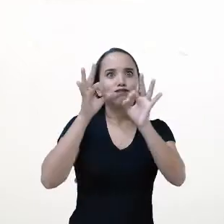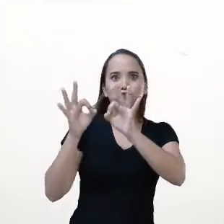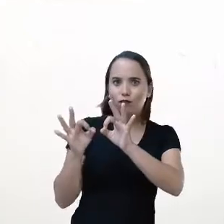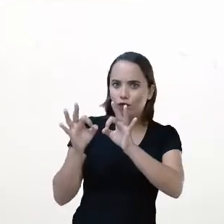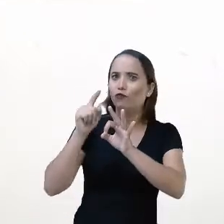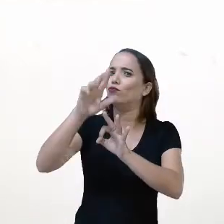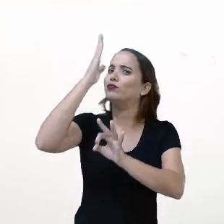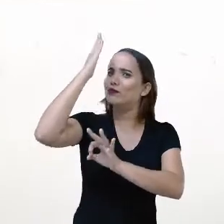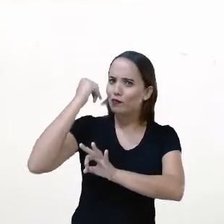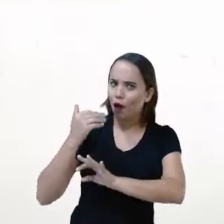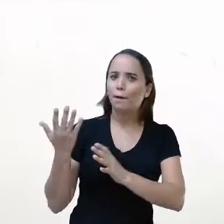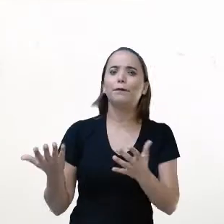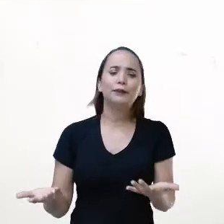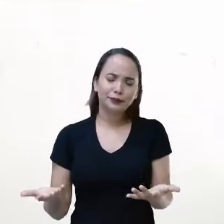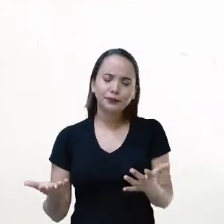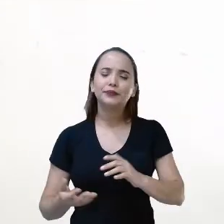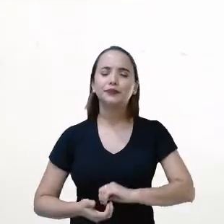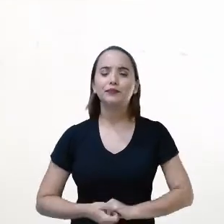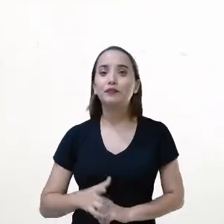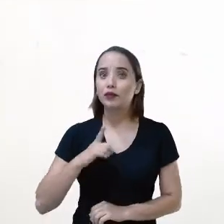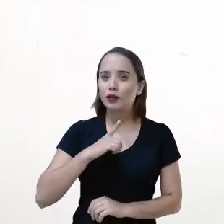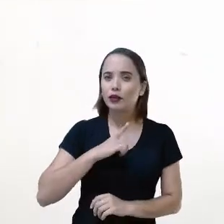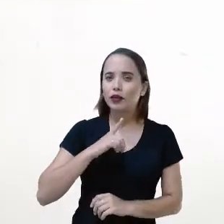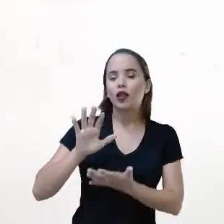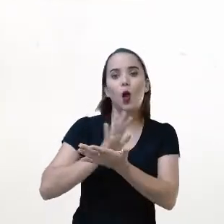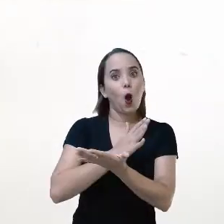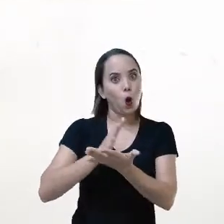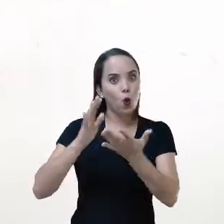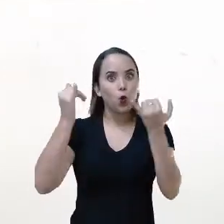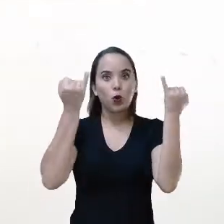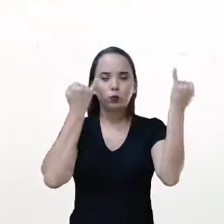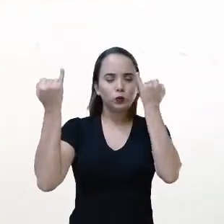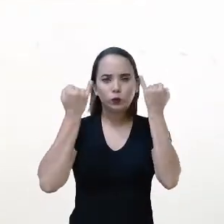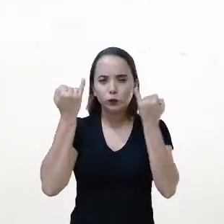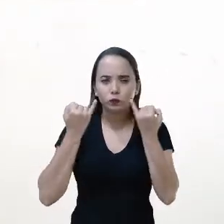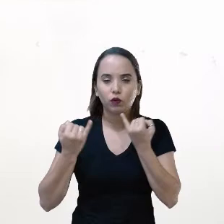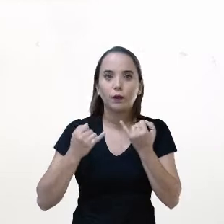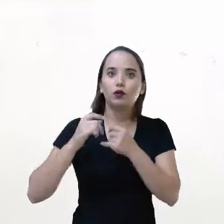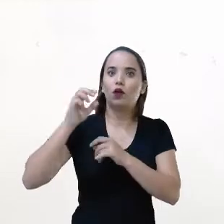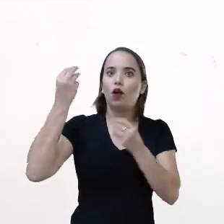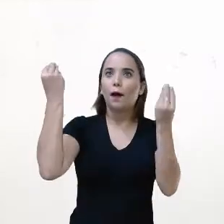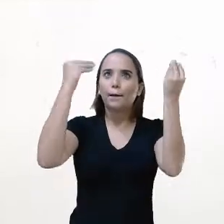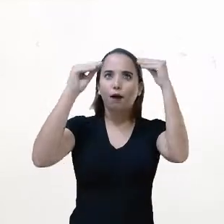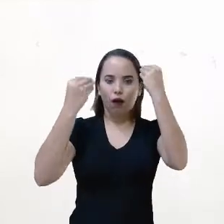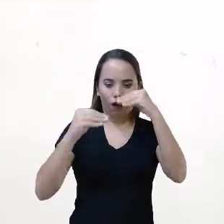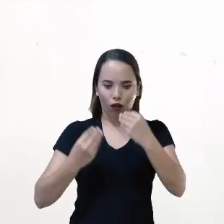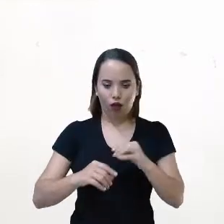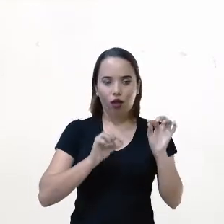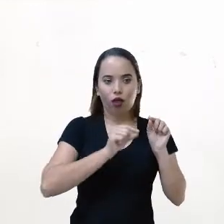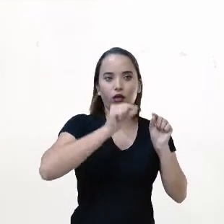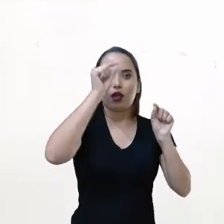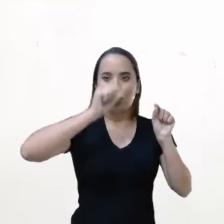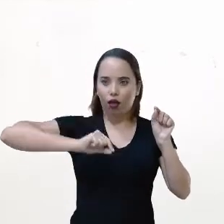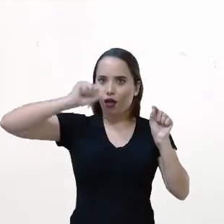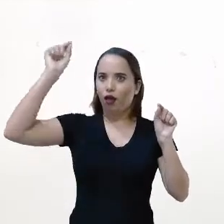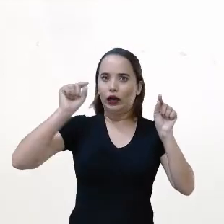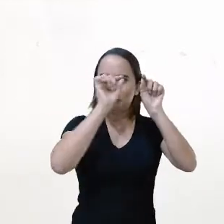alguns dados e esses dados são colocados em gráficos. E esses gráficos facilitam a